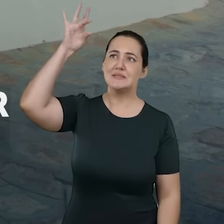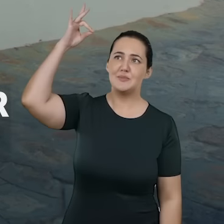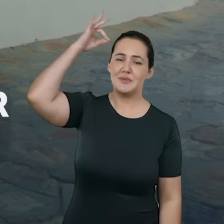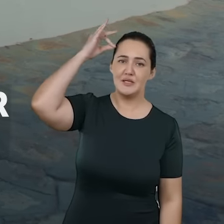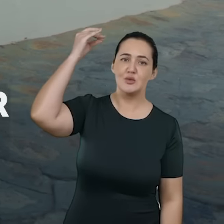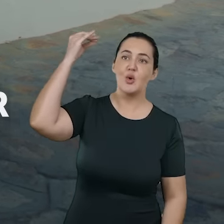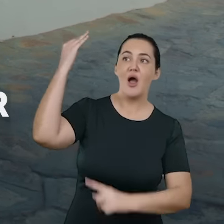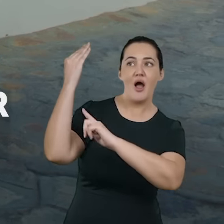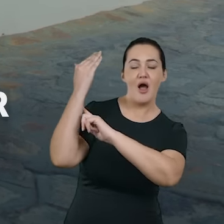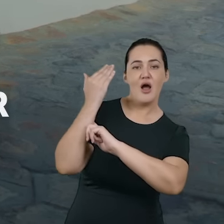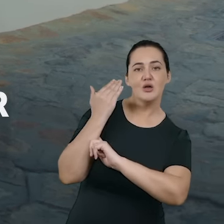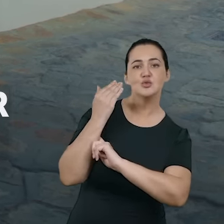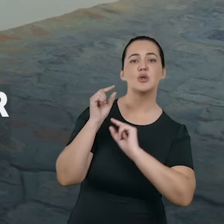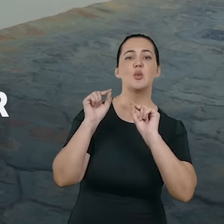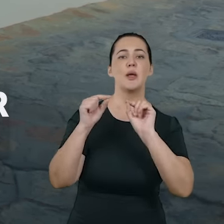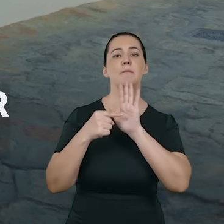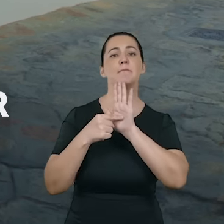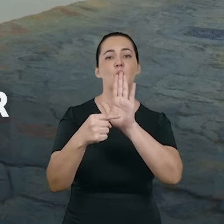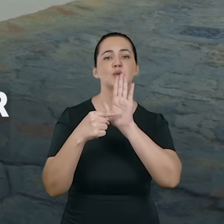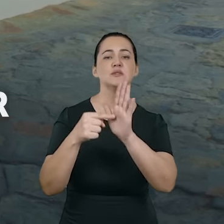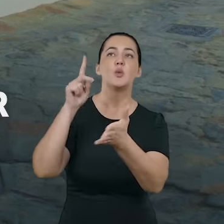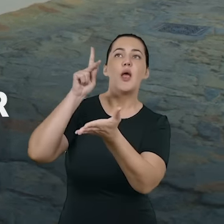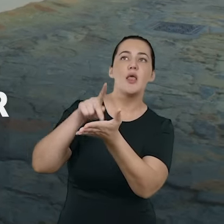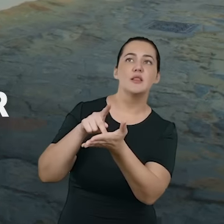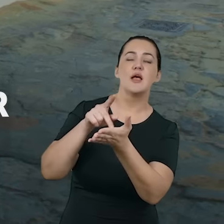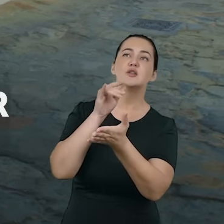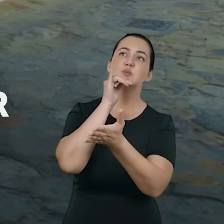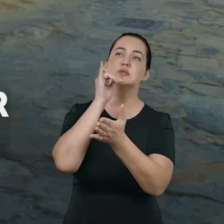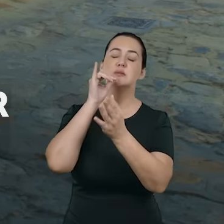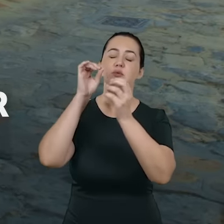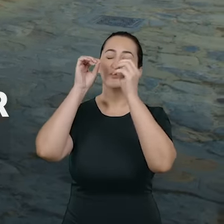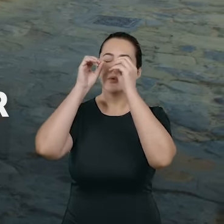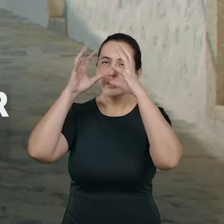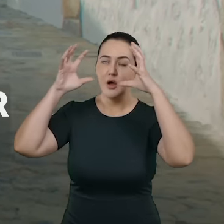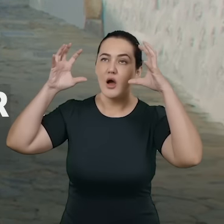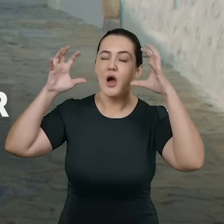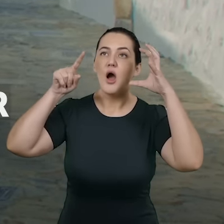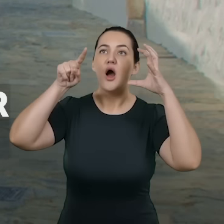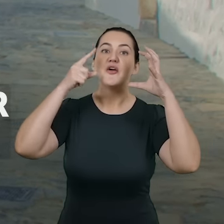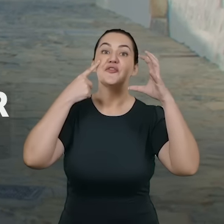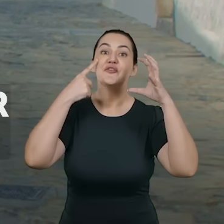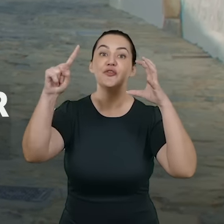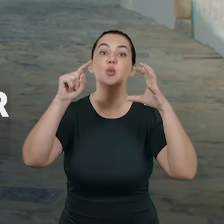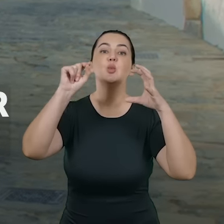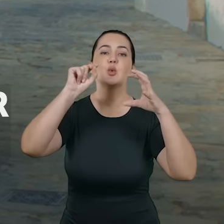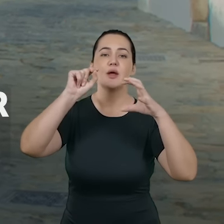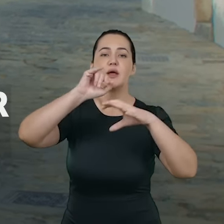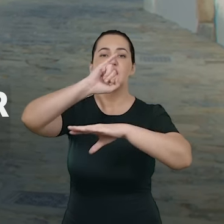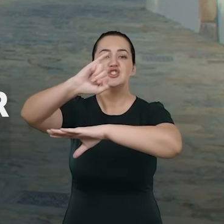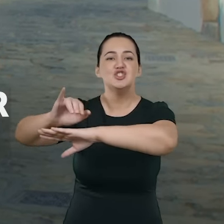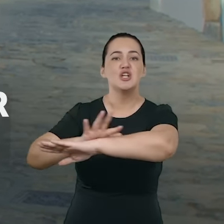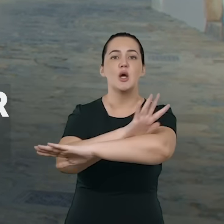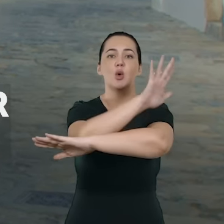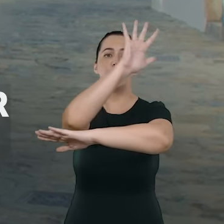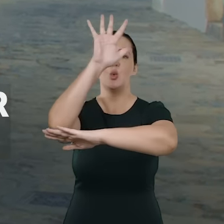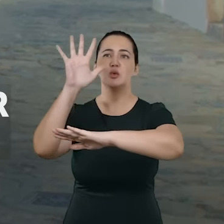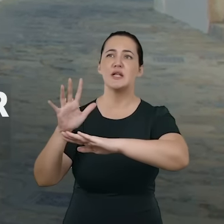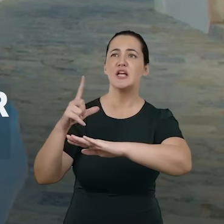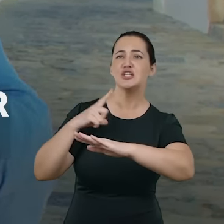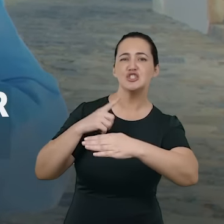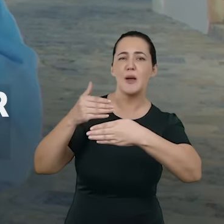pouco o processo, mostrando essas realidades para João de uma maneira codificada. João, por exemplo, descreve a Nova Jerusalém